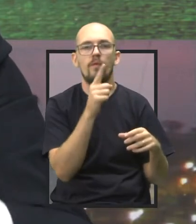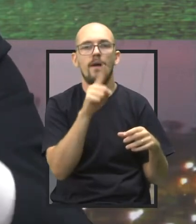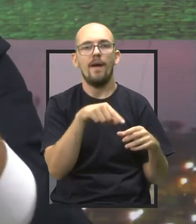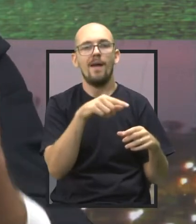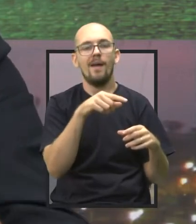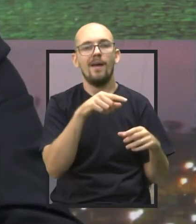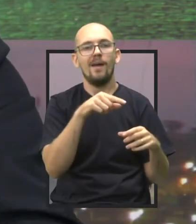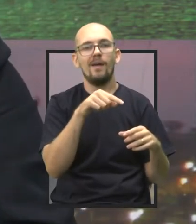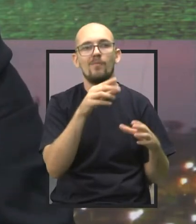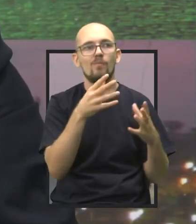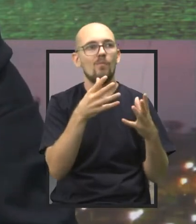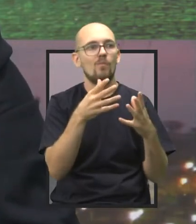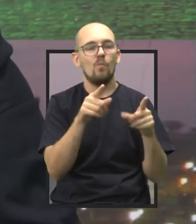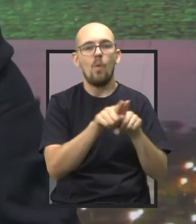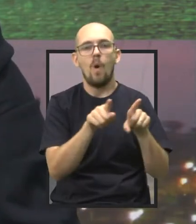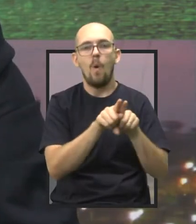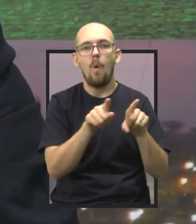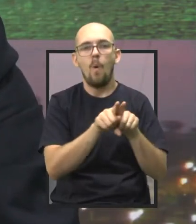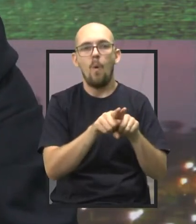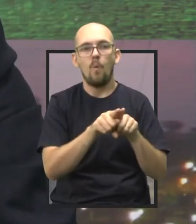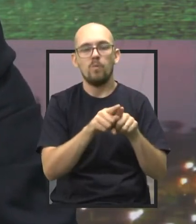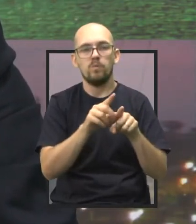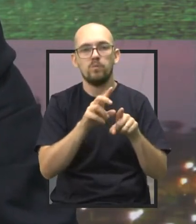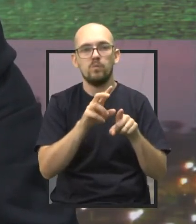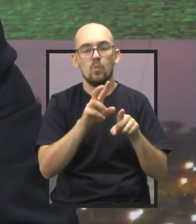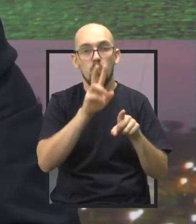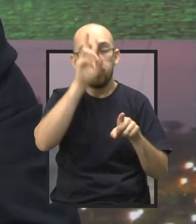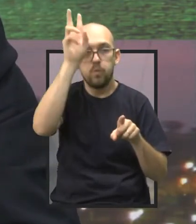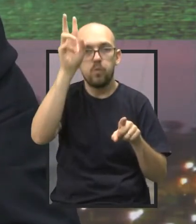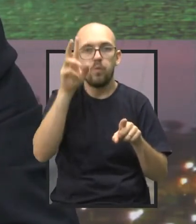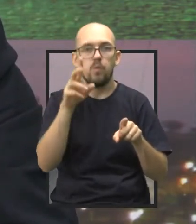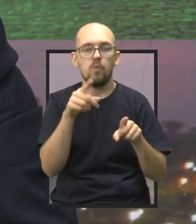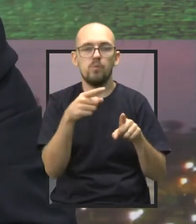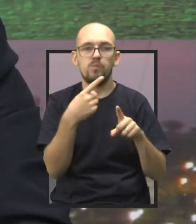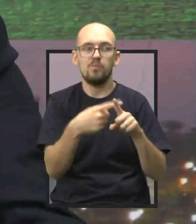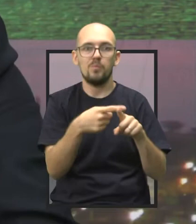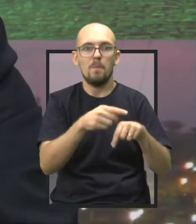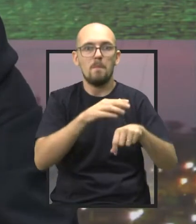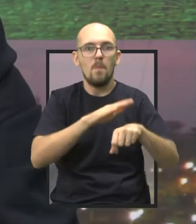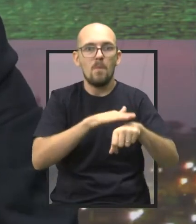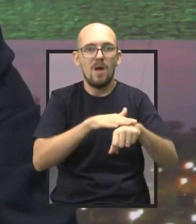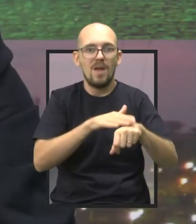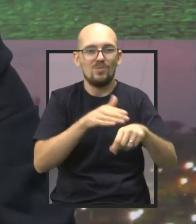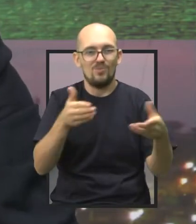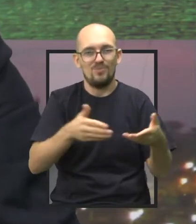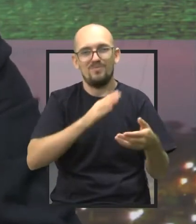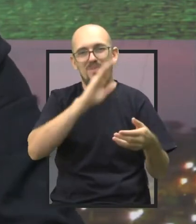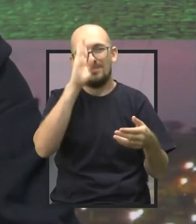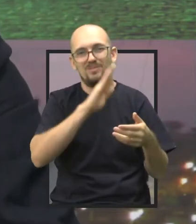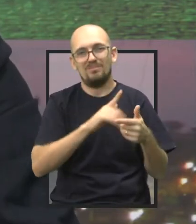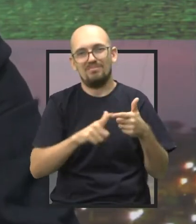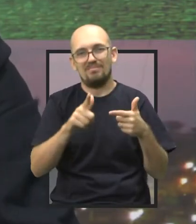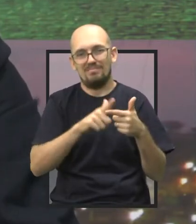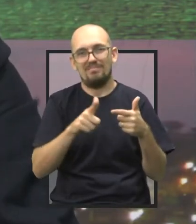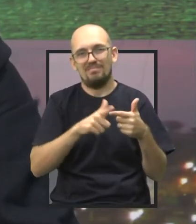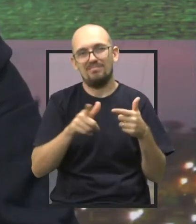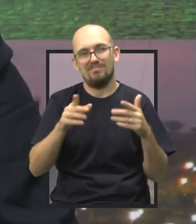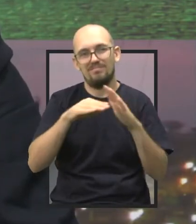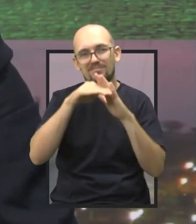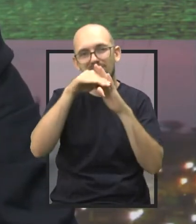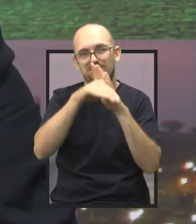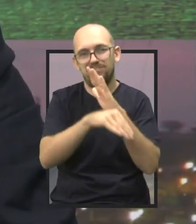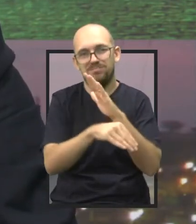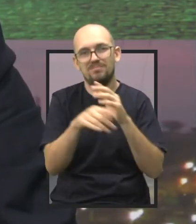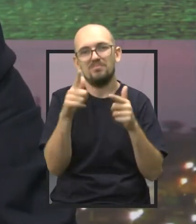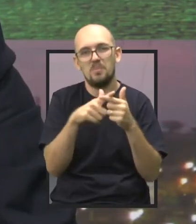uma explosão maior em decorrência do momento que passa o país, né, Val? É um momento muito crítico,